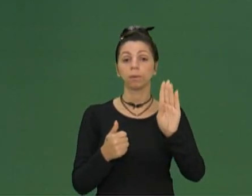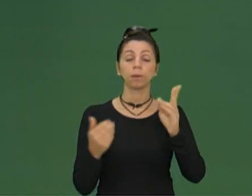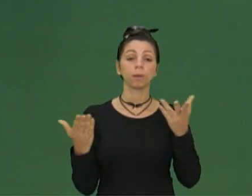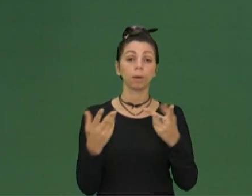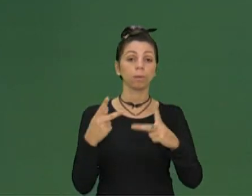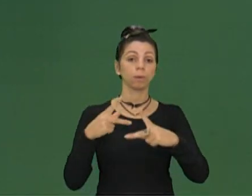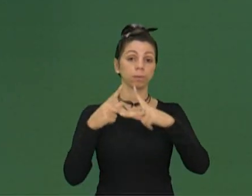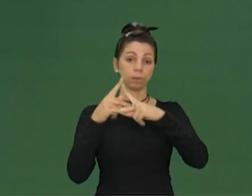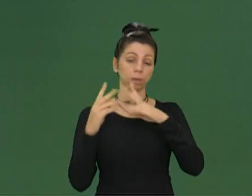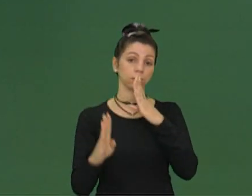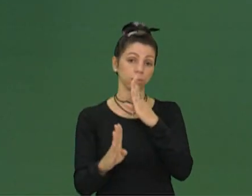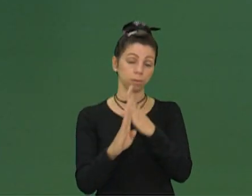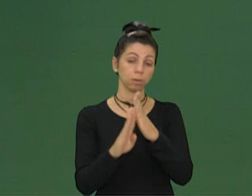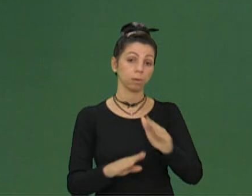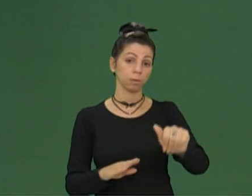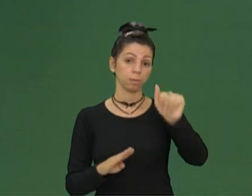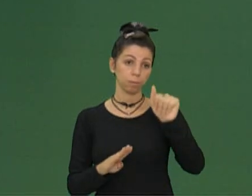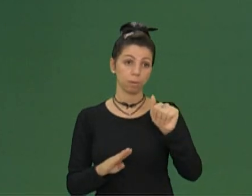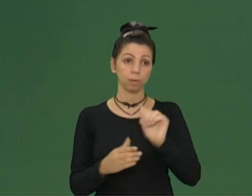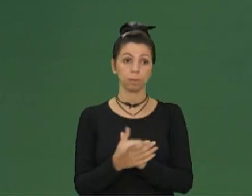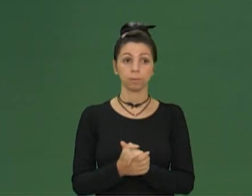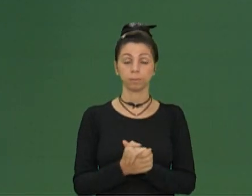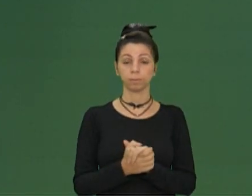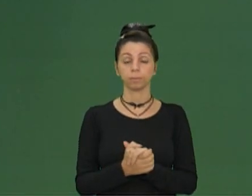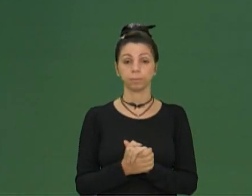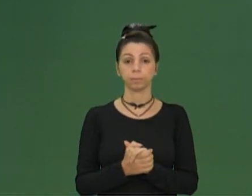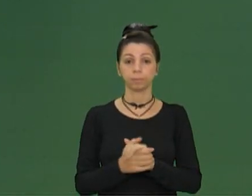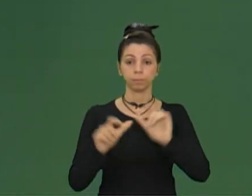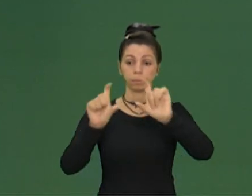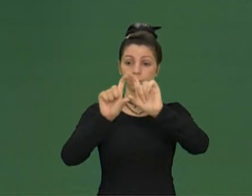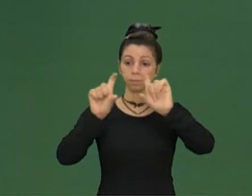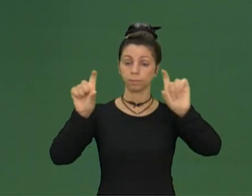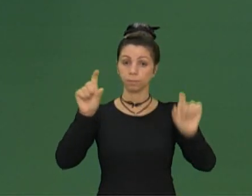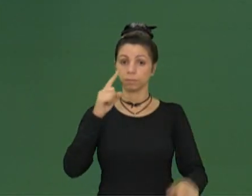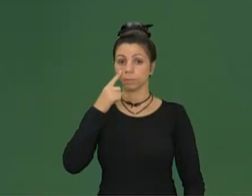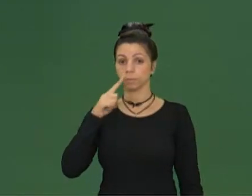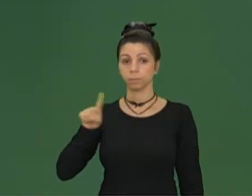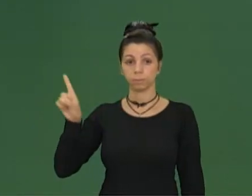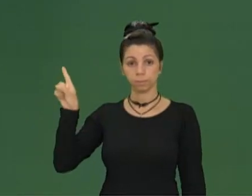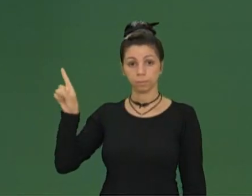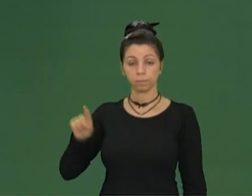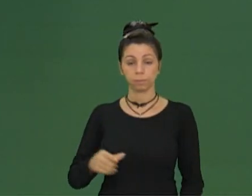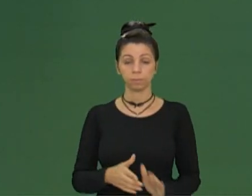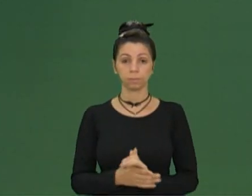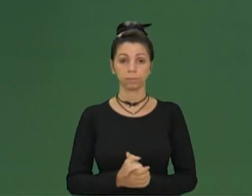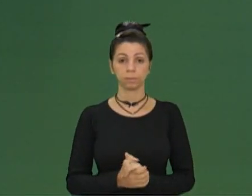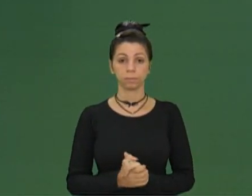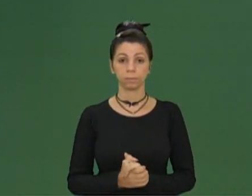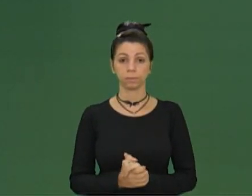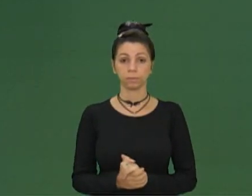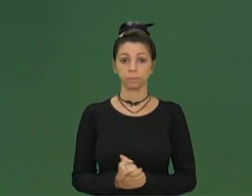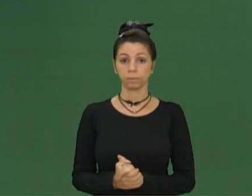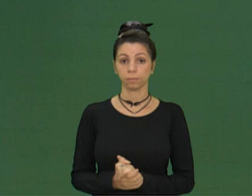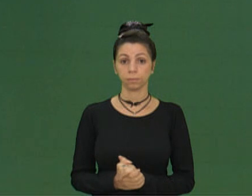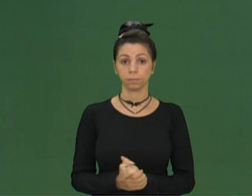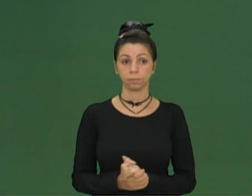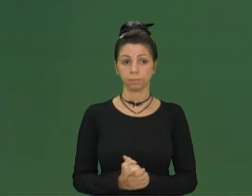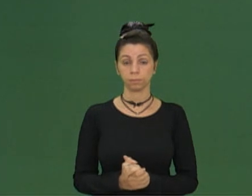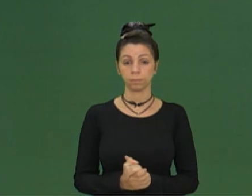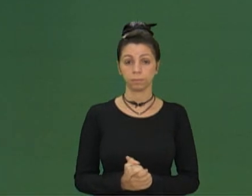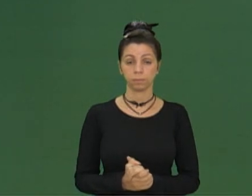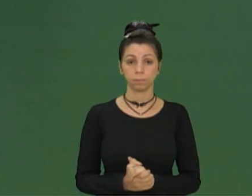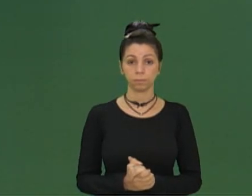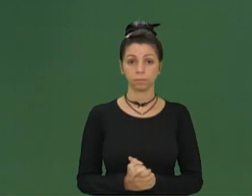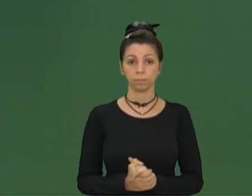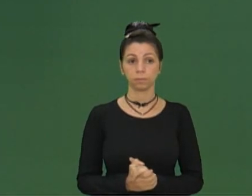que eu encontrei e o A. Então, menos 5 mais ou menos raiz de 49 sobre 2 vezes 1.